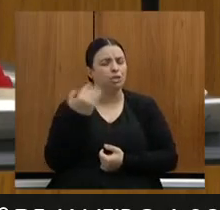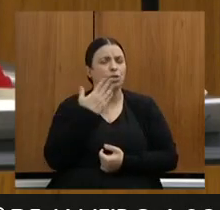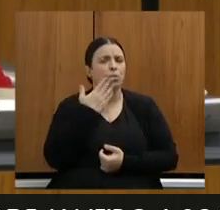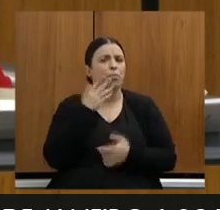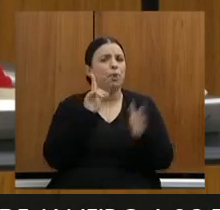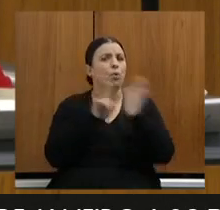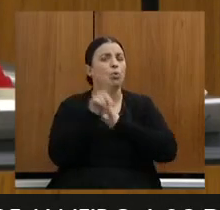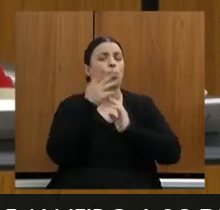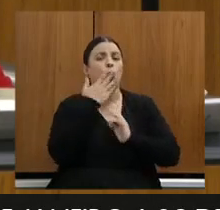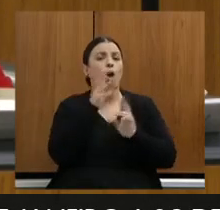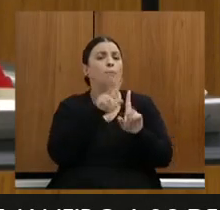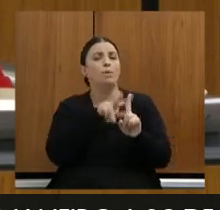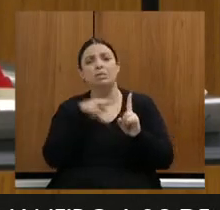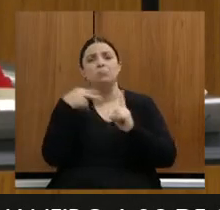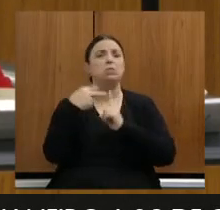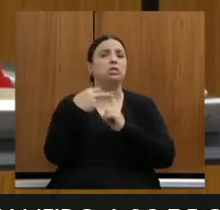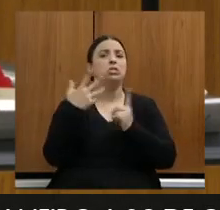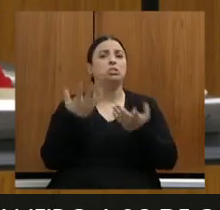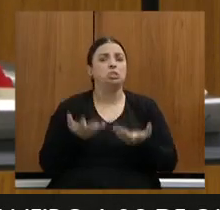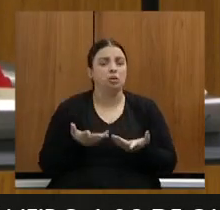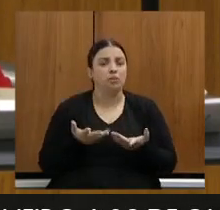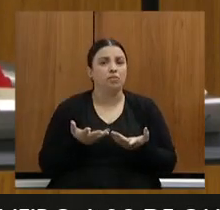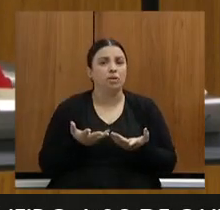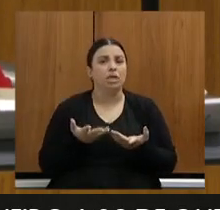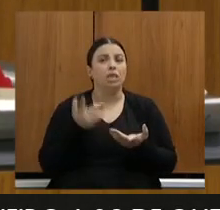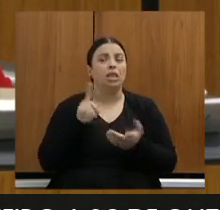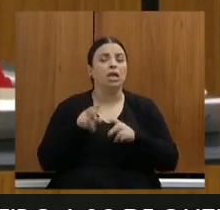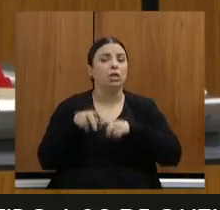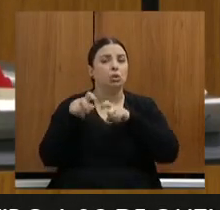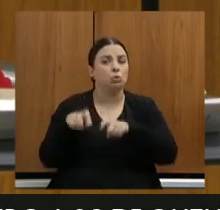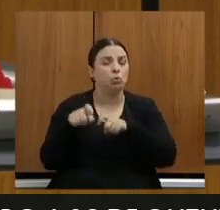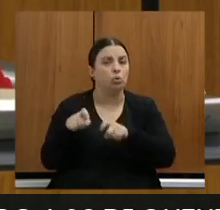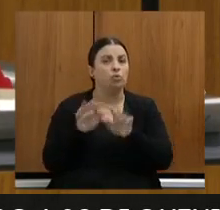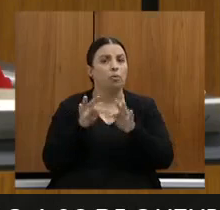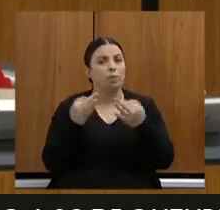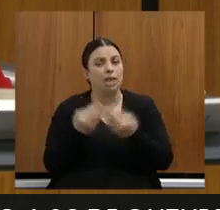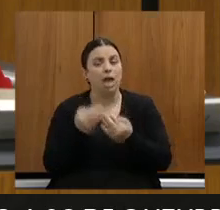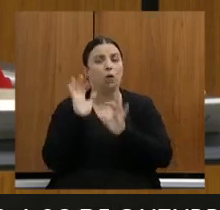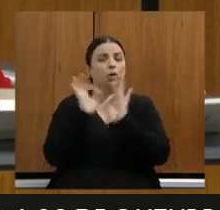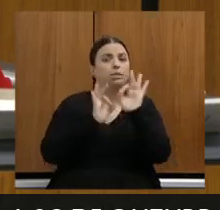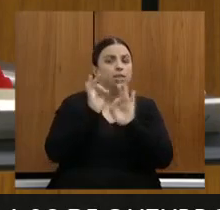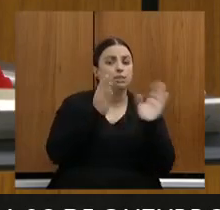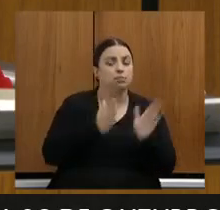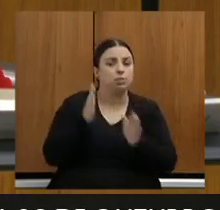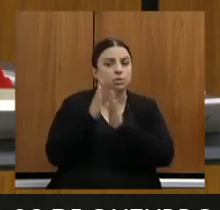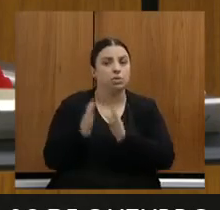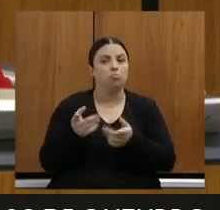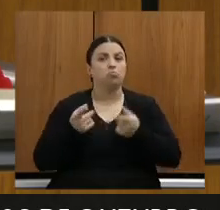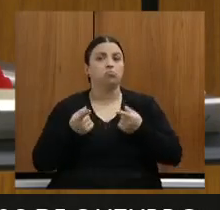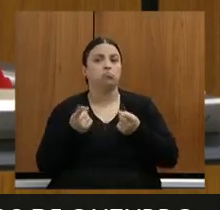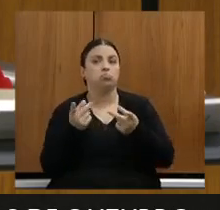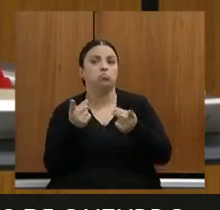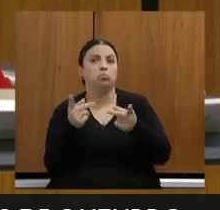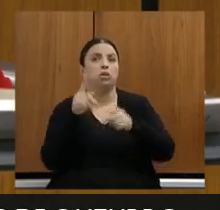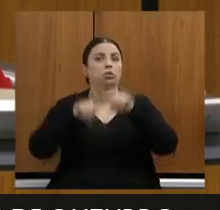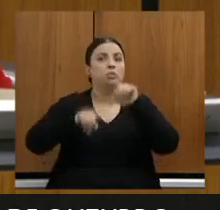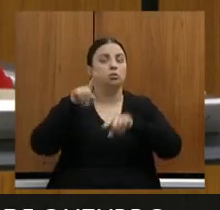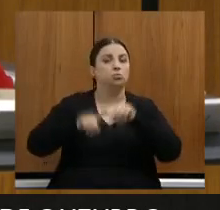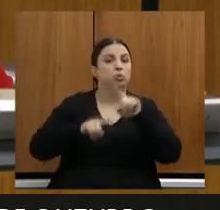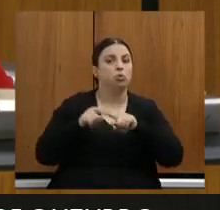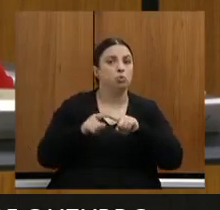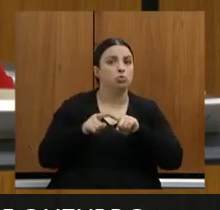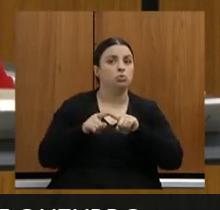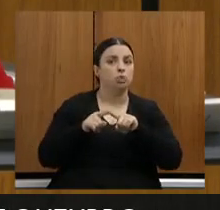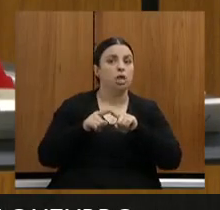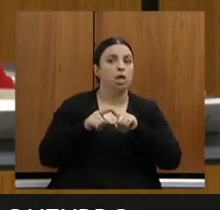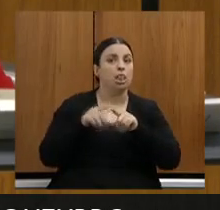da Agricultura Familiar da agroecologia da organização da produção e comercialização dos produtos da Agricultura Familiar